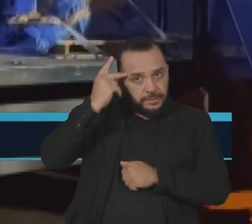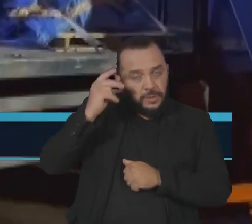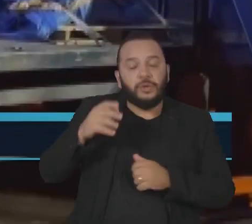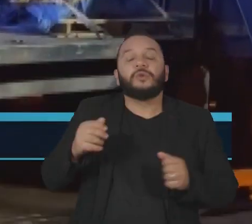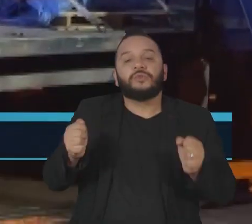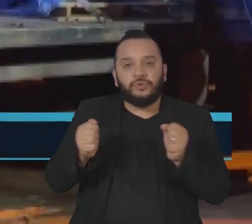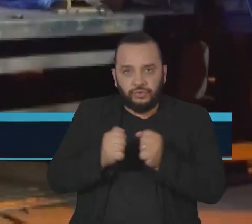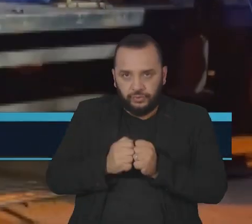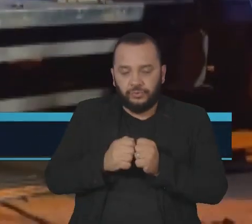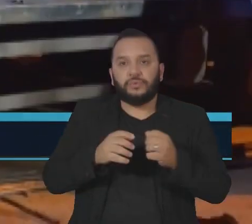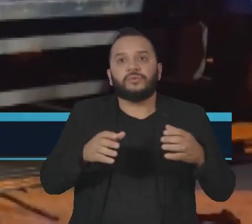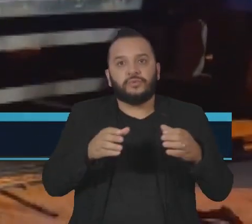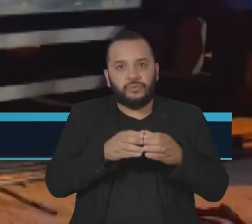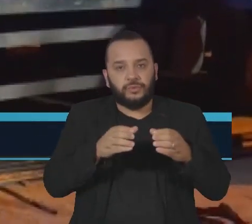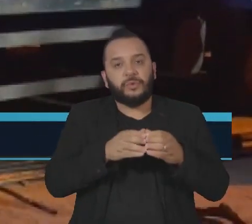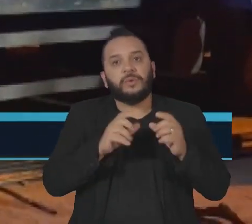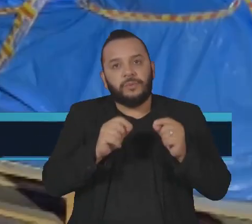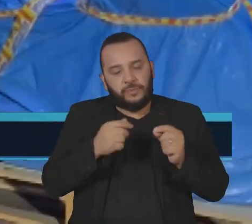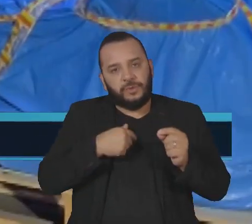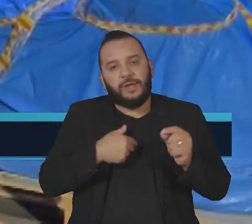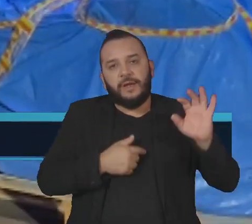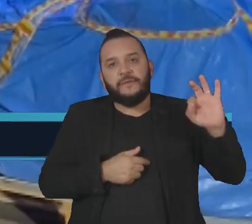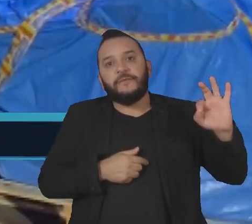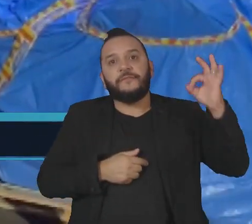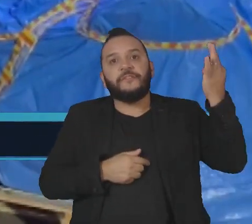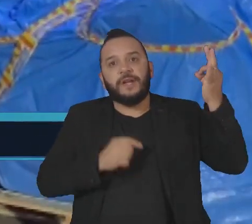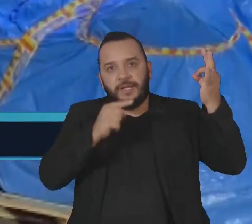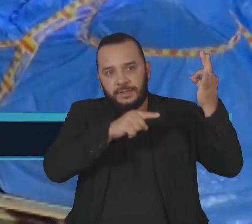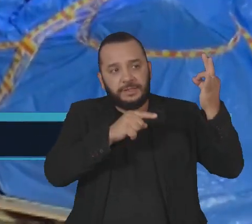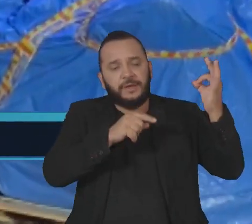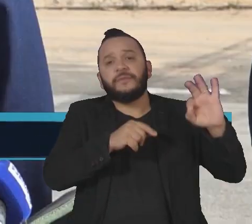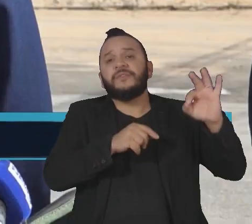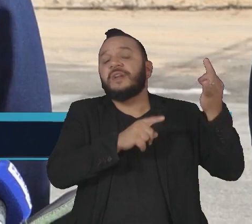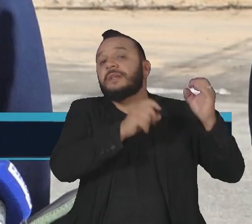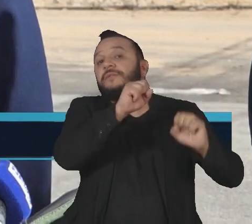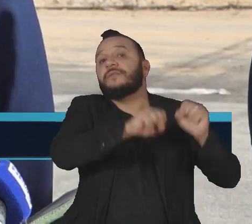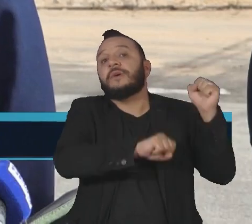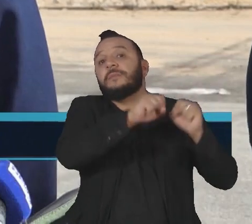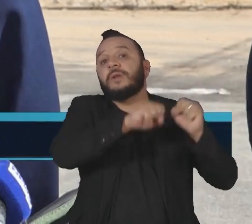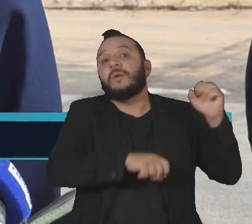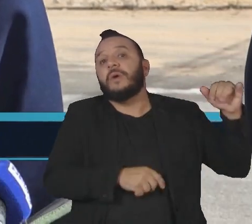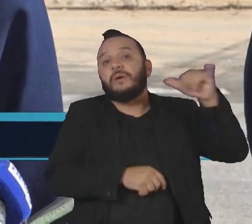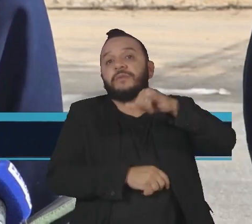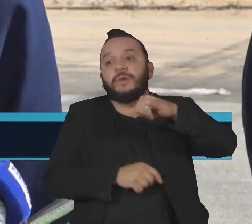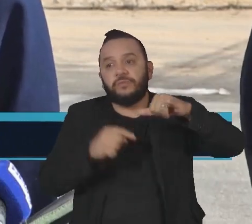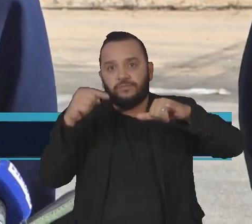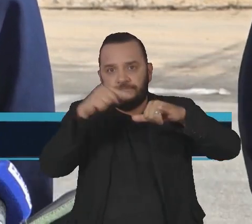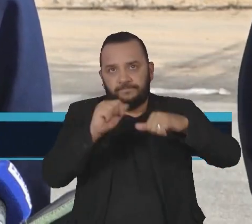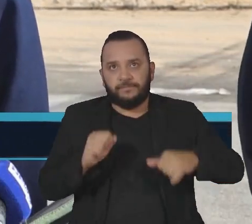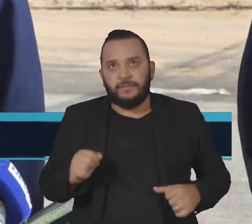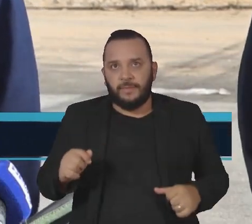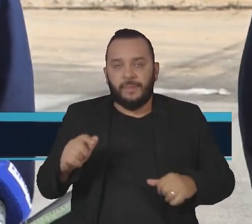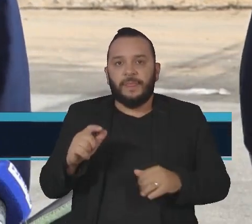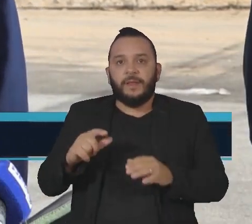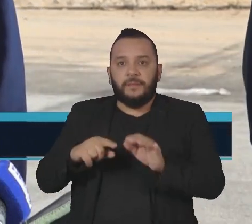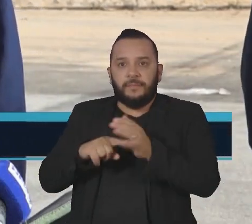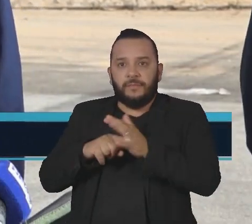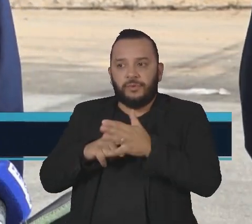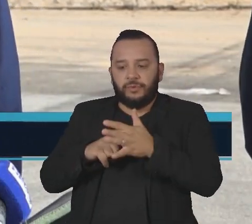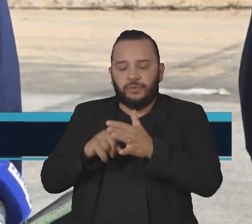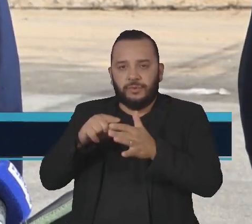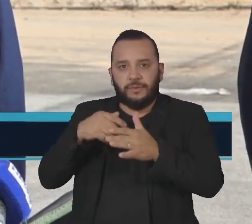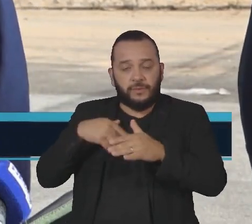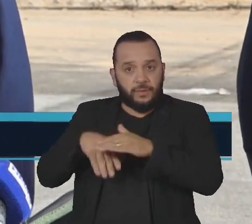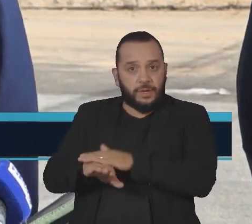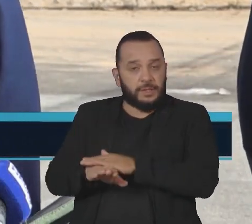da aviação civil da França, país onde a aeronave foi fabricada. Os motores serão segregados para posterior análise de